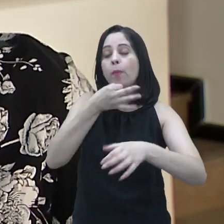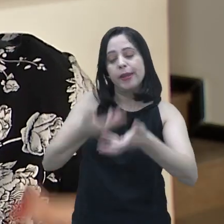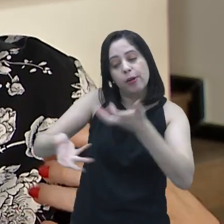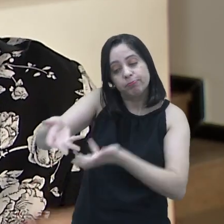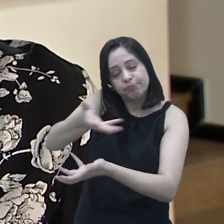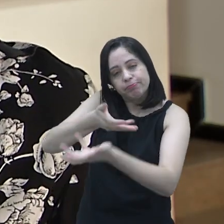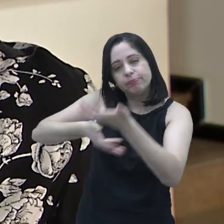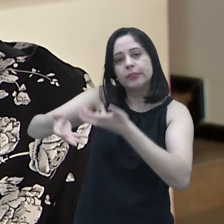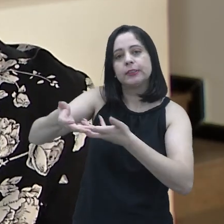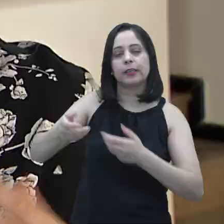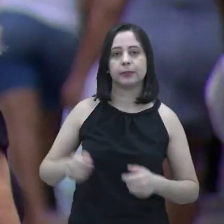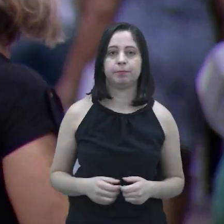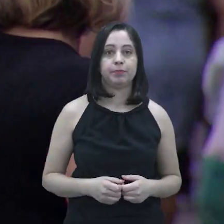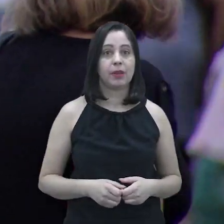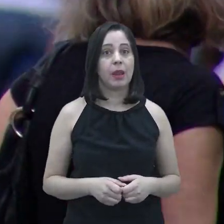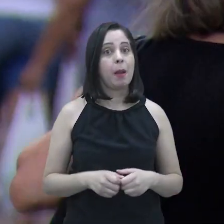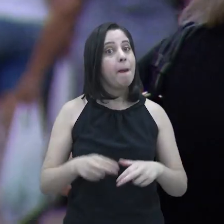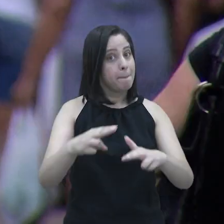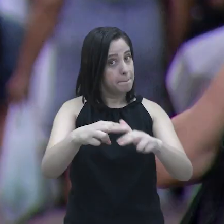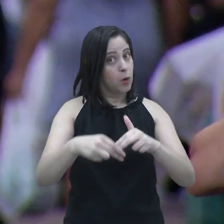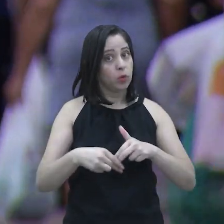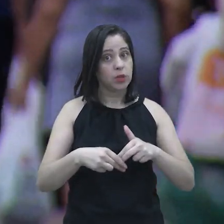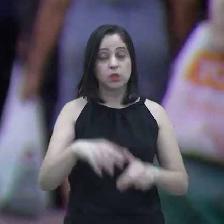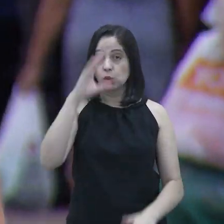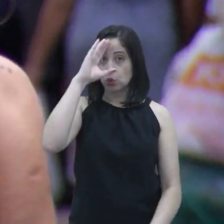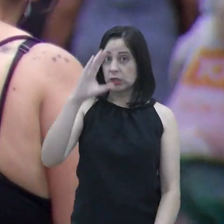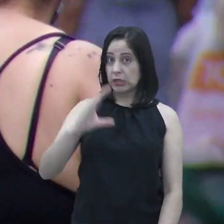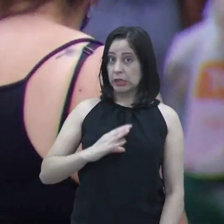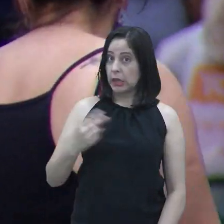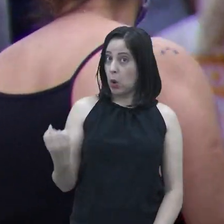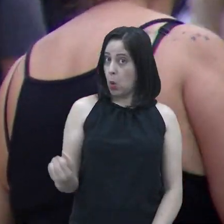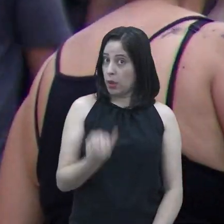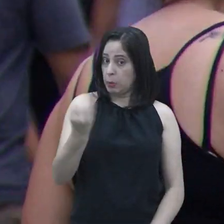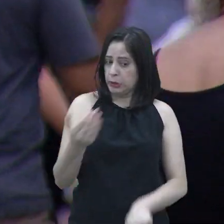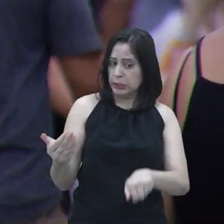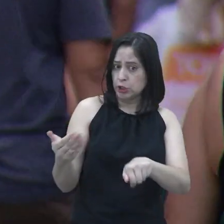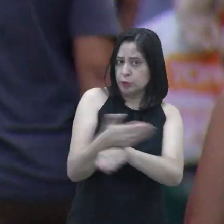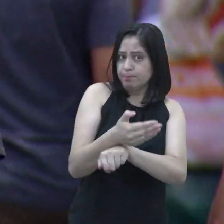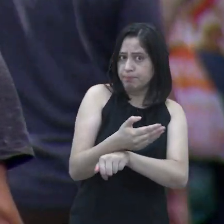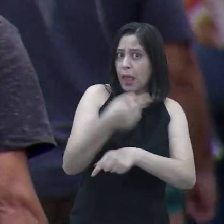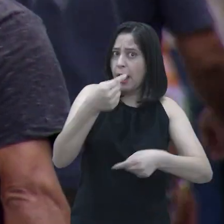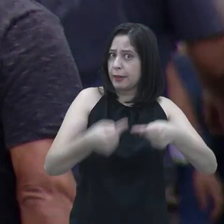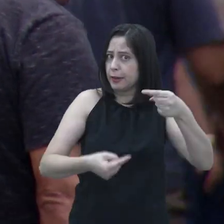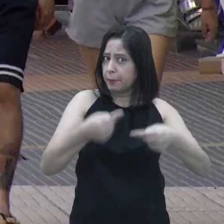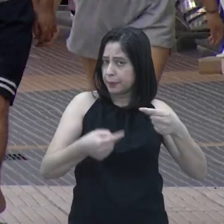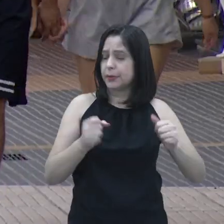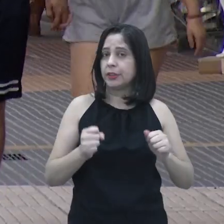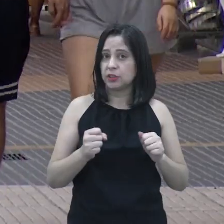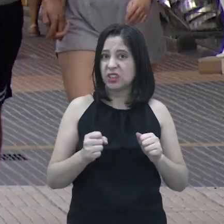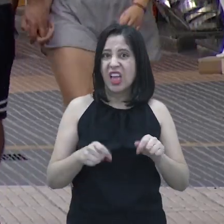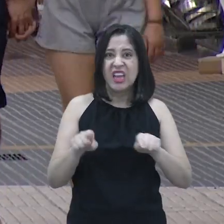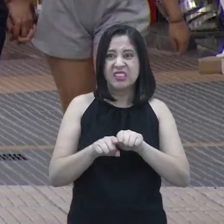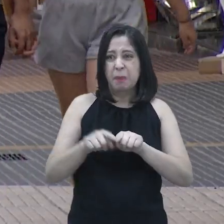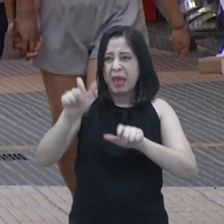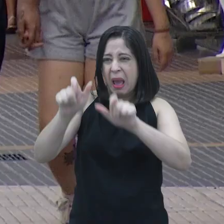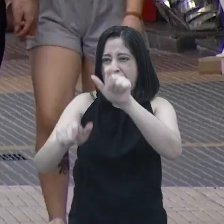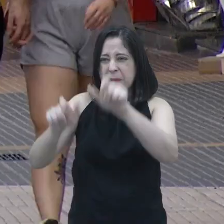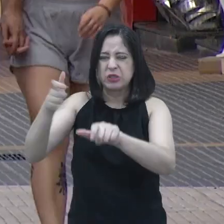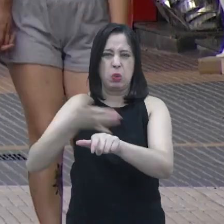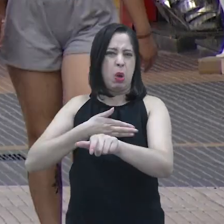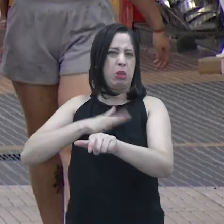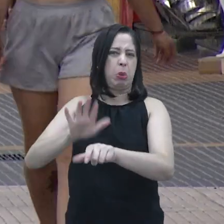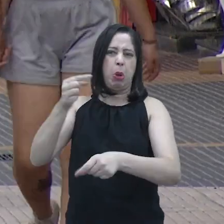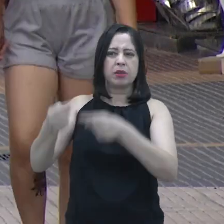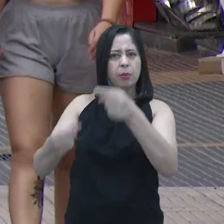para o estado nesse momento. Por isso, a presença do cidadão no debate político é tão importante. A opinião dos mais